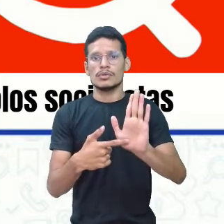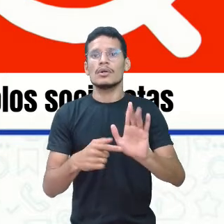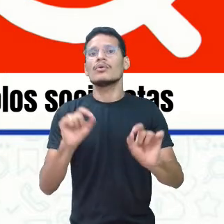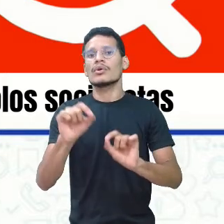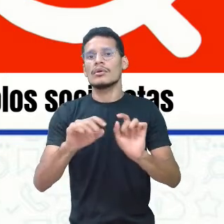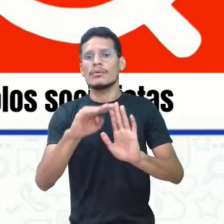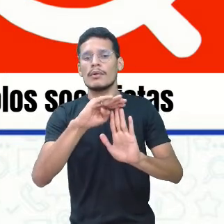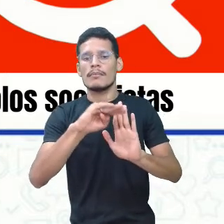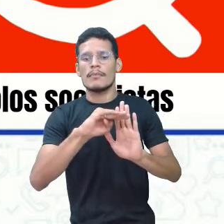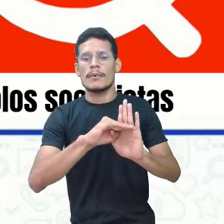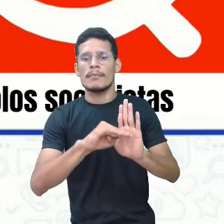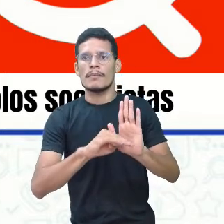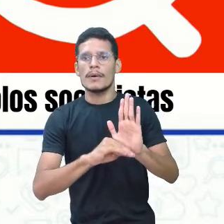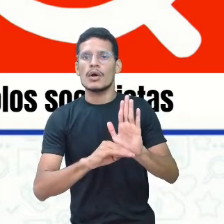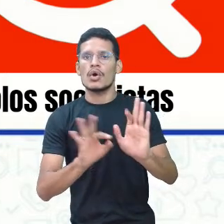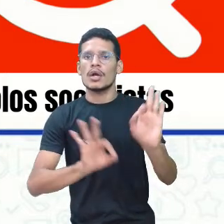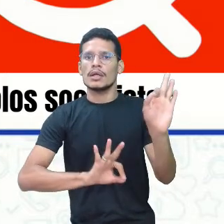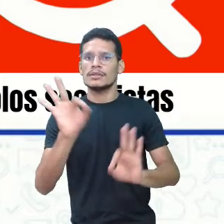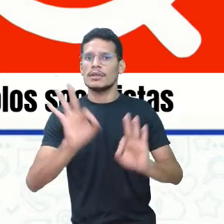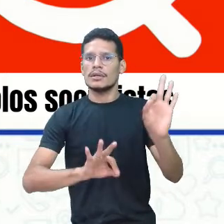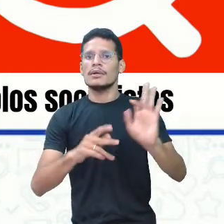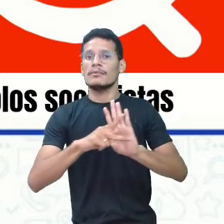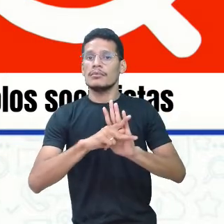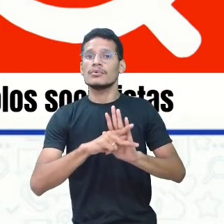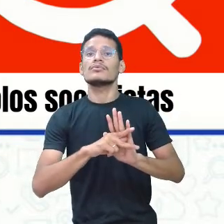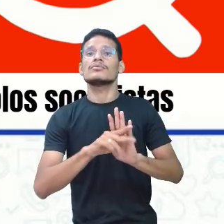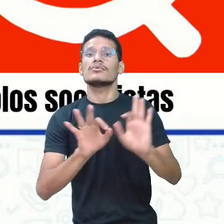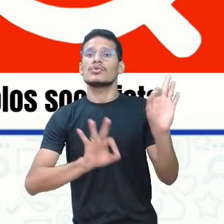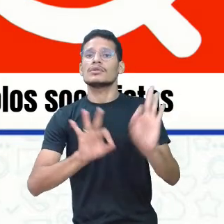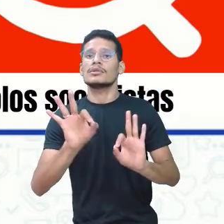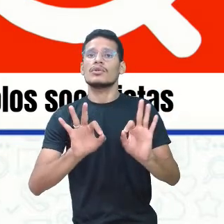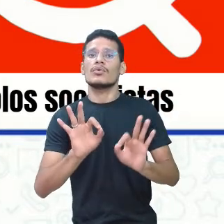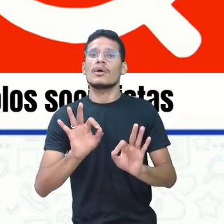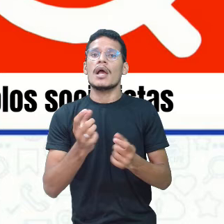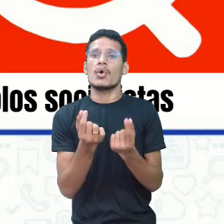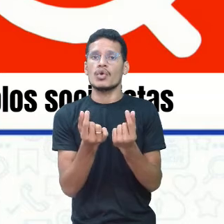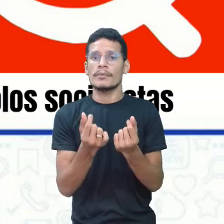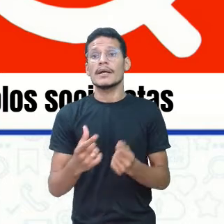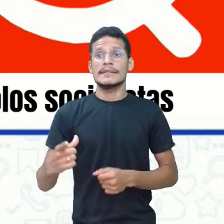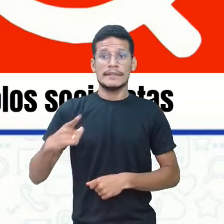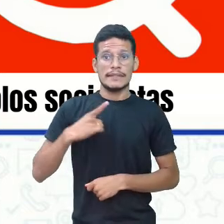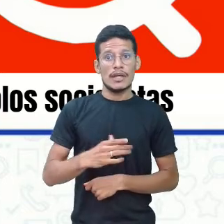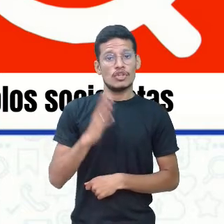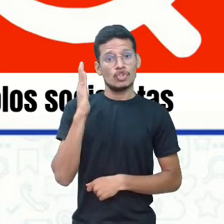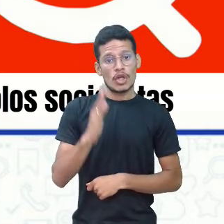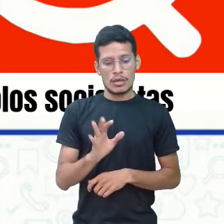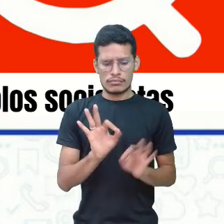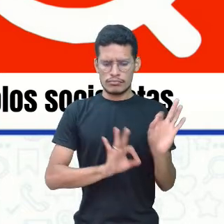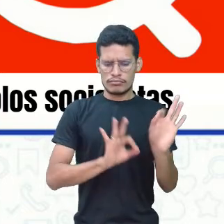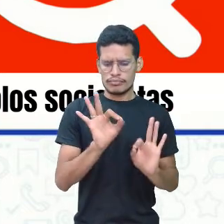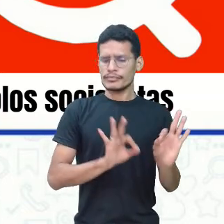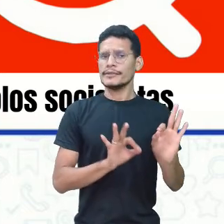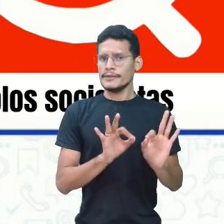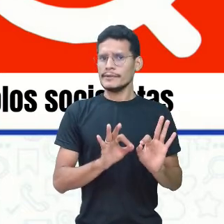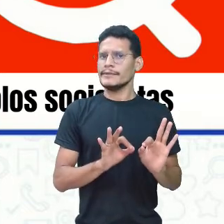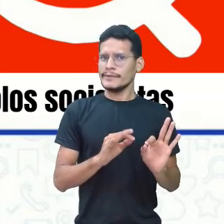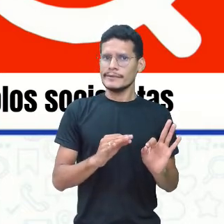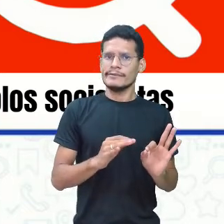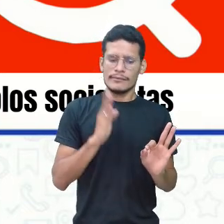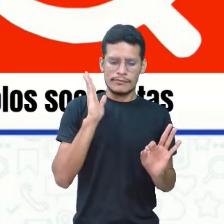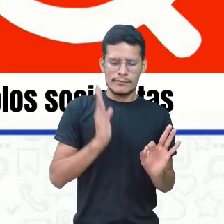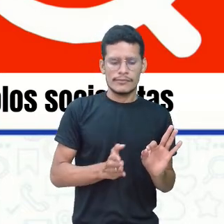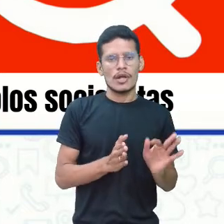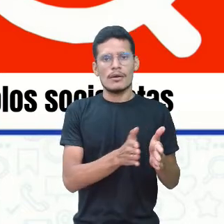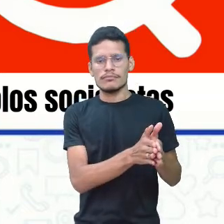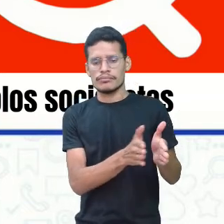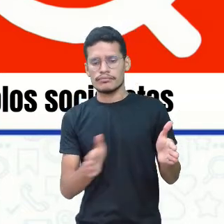né, de um projeto de planificação econômica. Que era isso, você tinha planos, né, que seriam executados durante um determinado